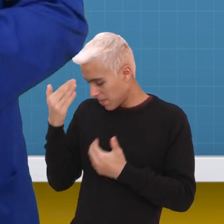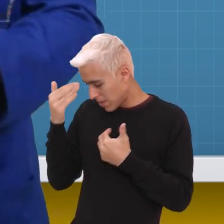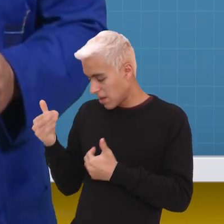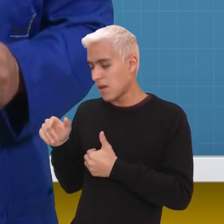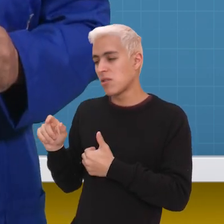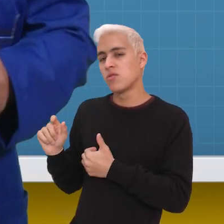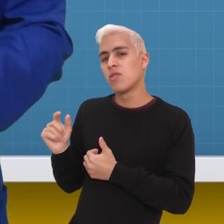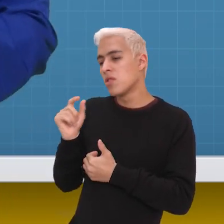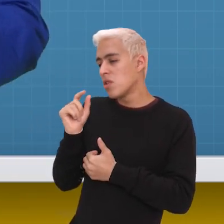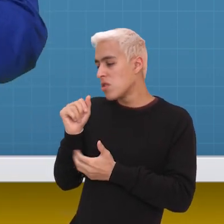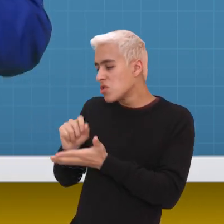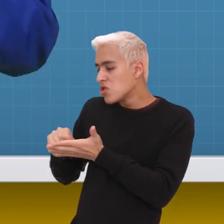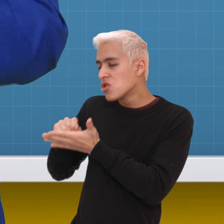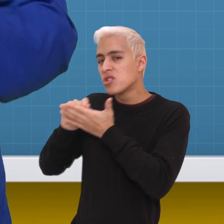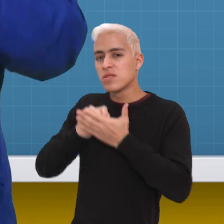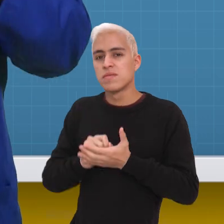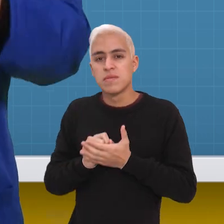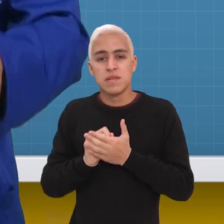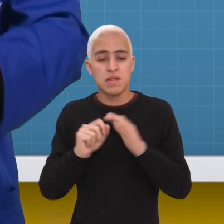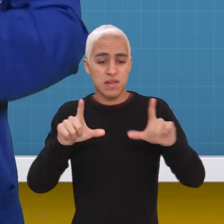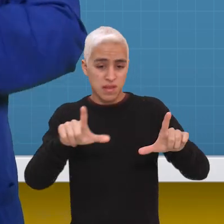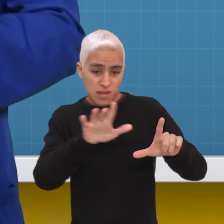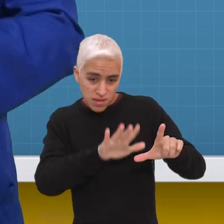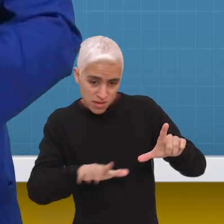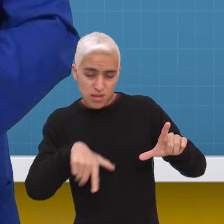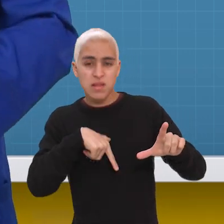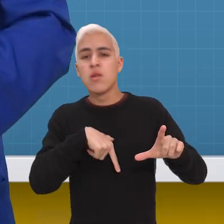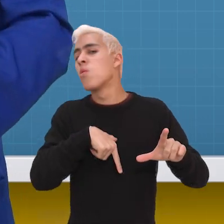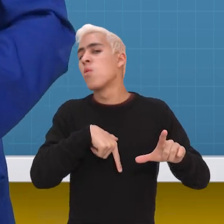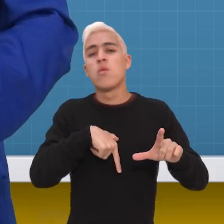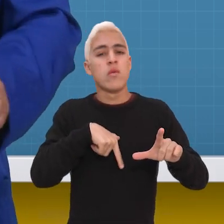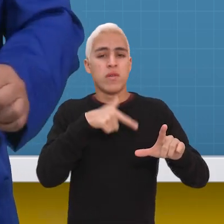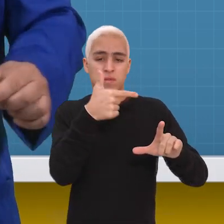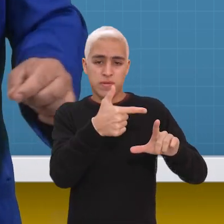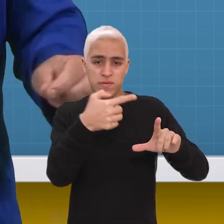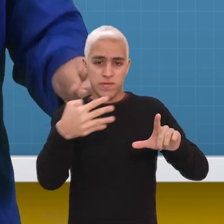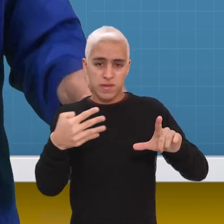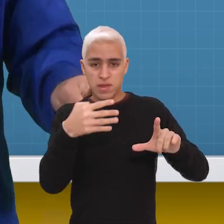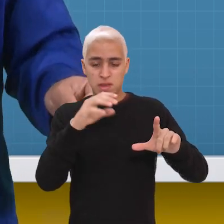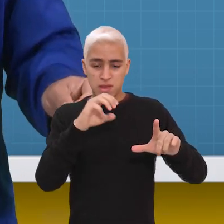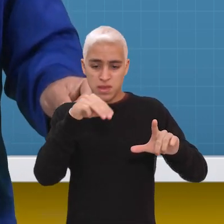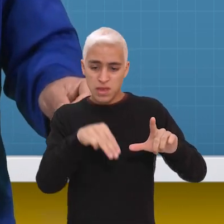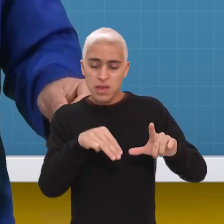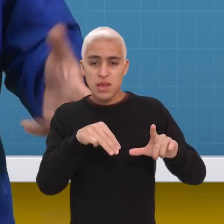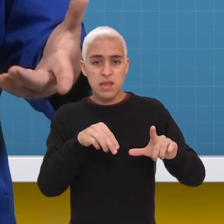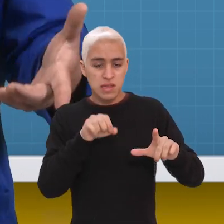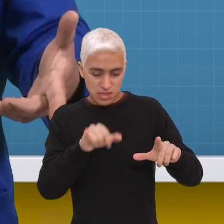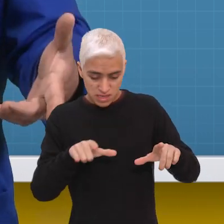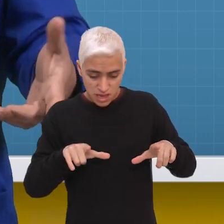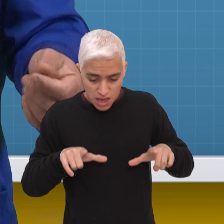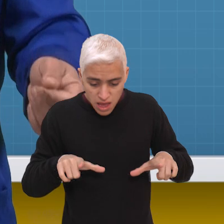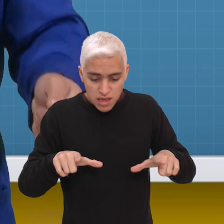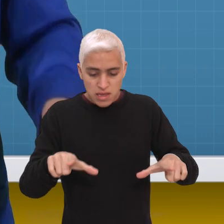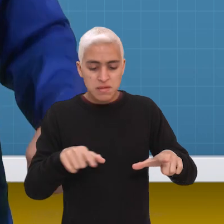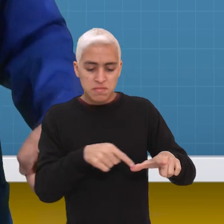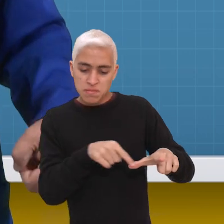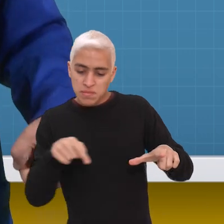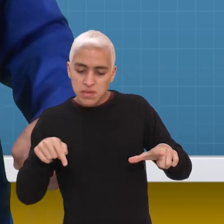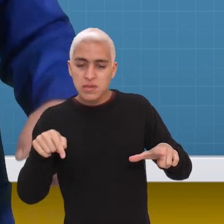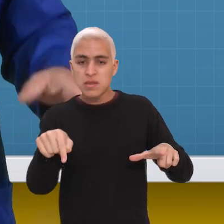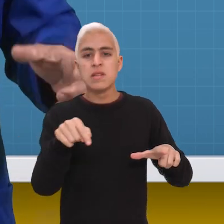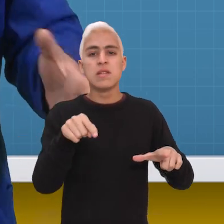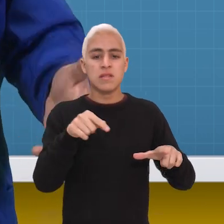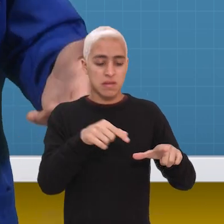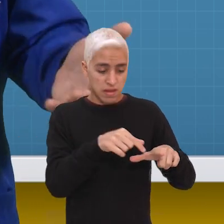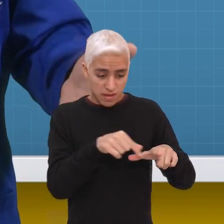senhor Giz. Então esse nosso tabuleiro vai ter 24 centímetros. Se é quadrado, quanto tem outro lado